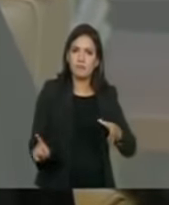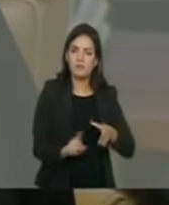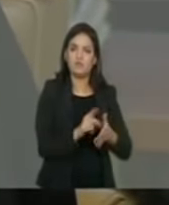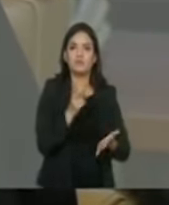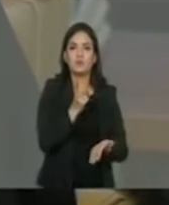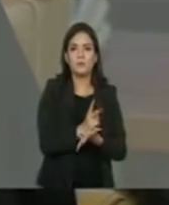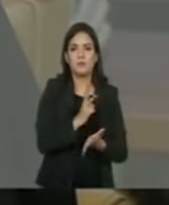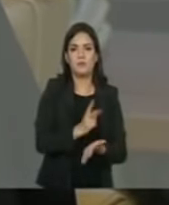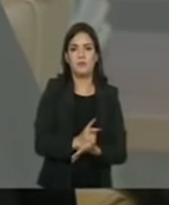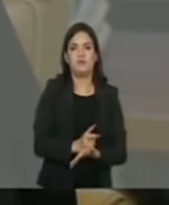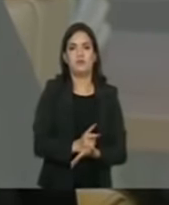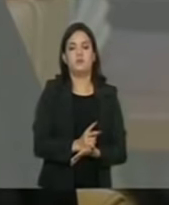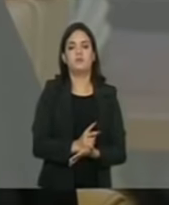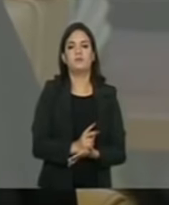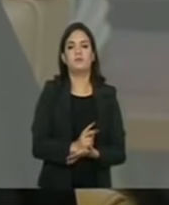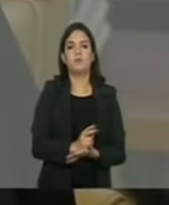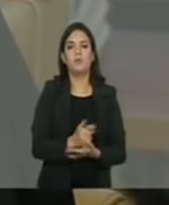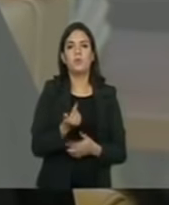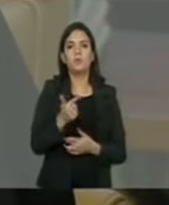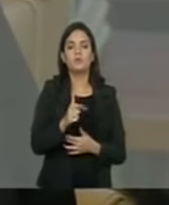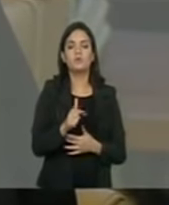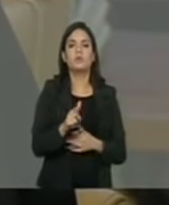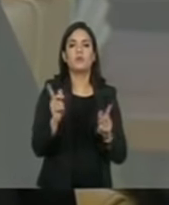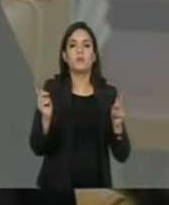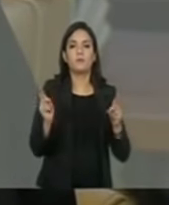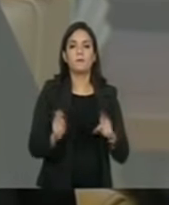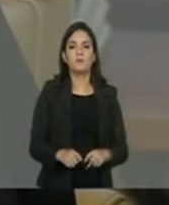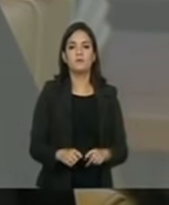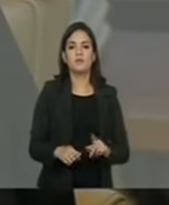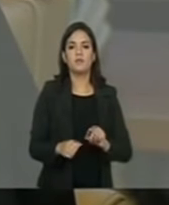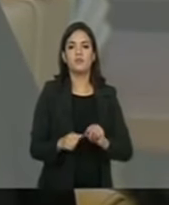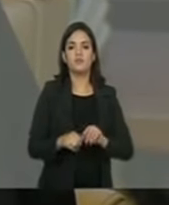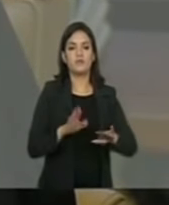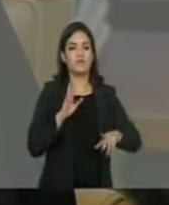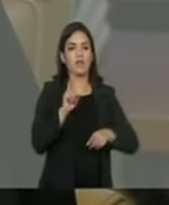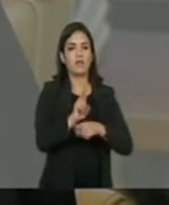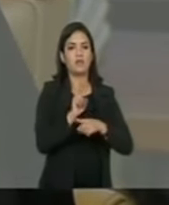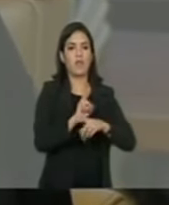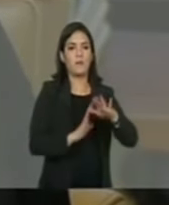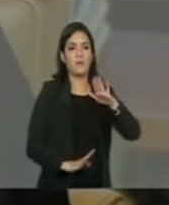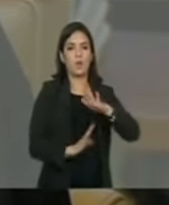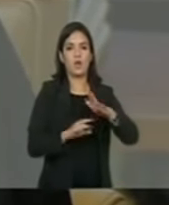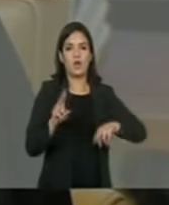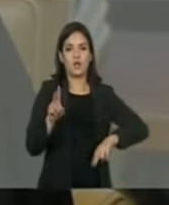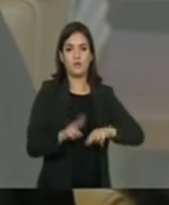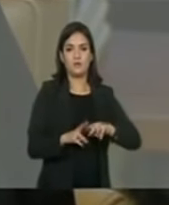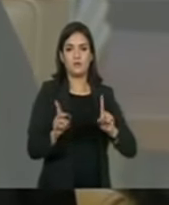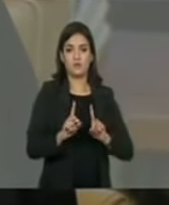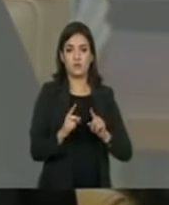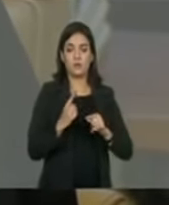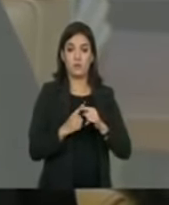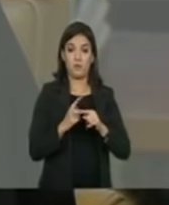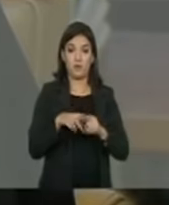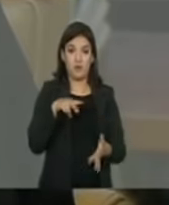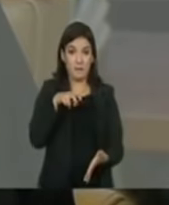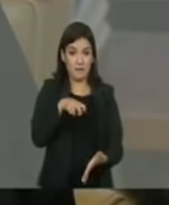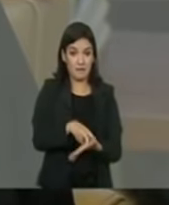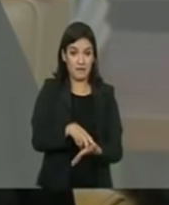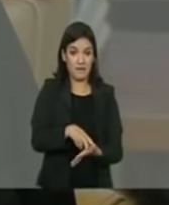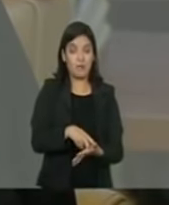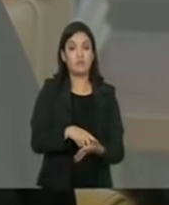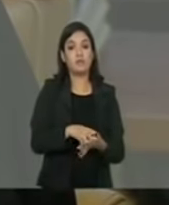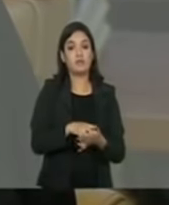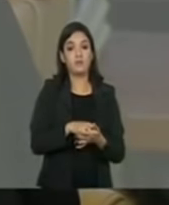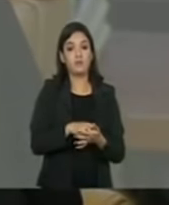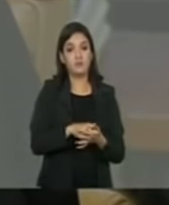legitimando quanto a elas a possibilidade de execução provisória em razão de as penas impostas ao